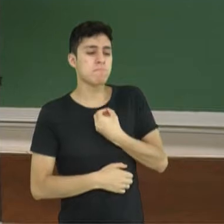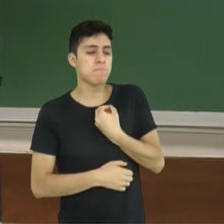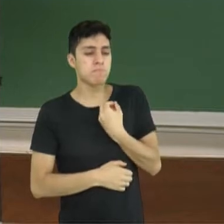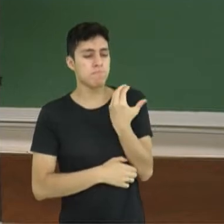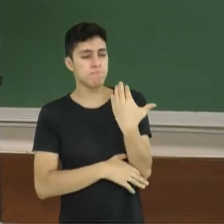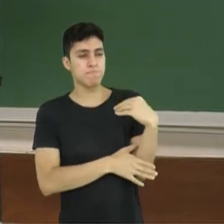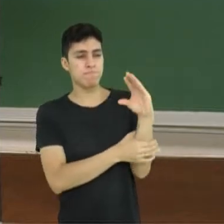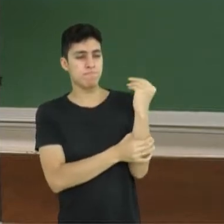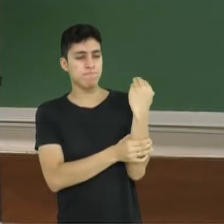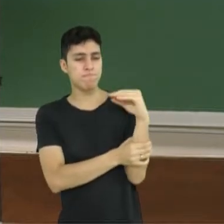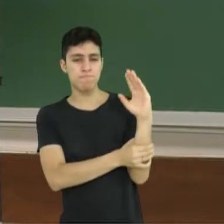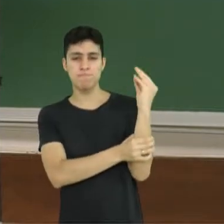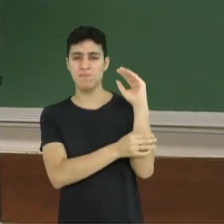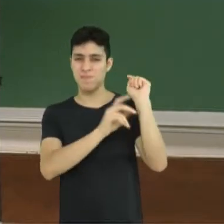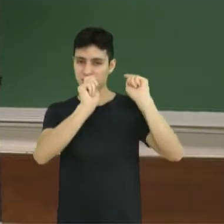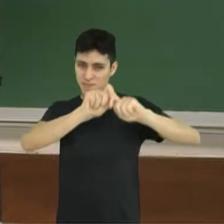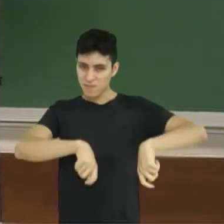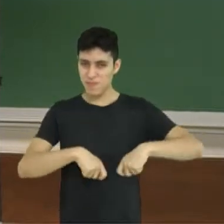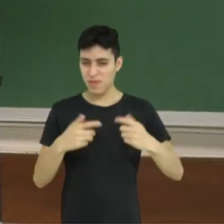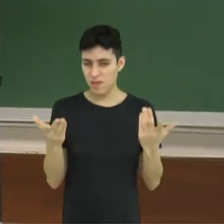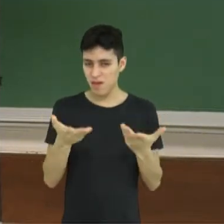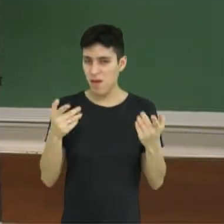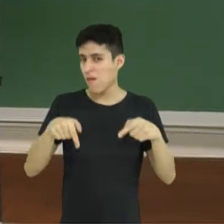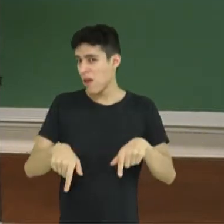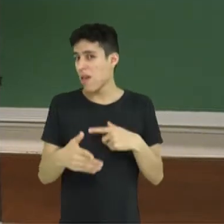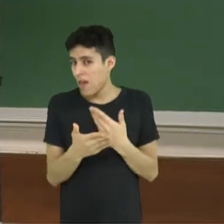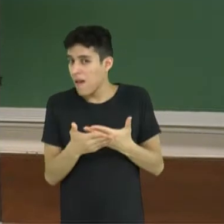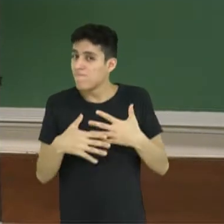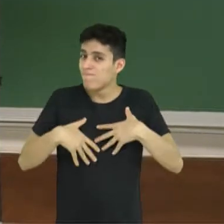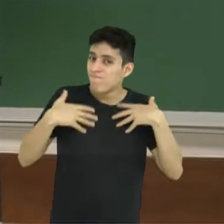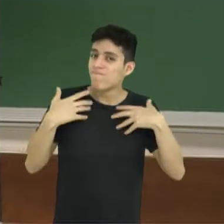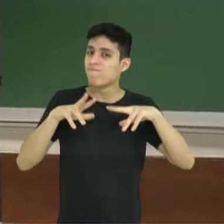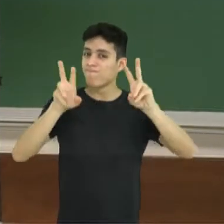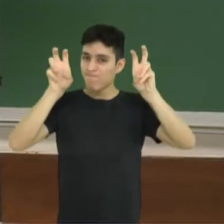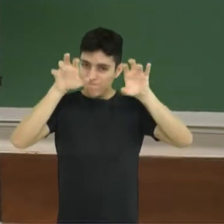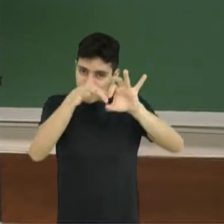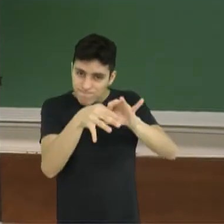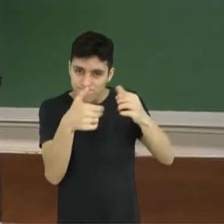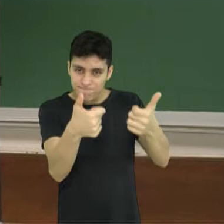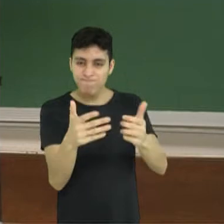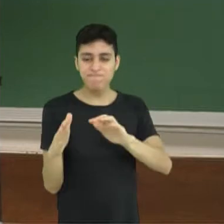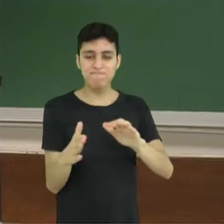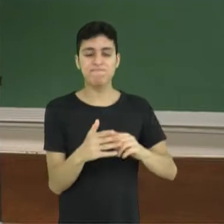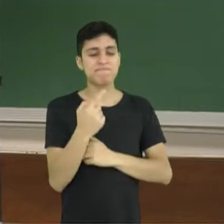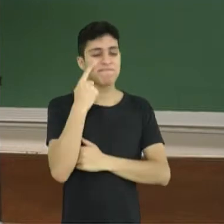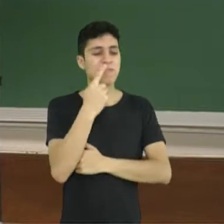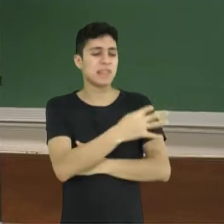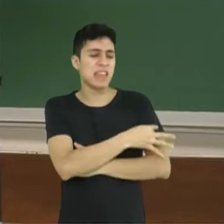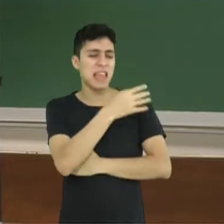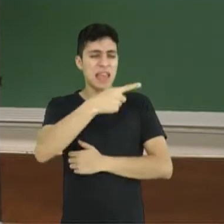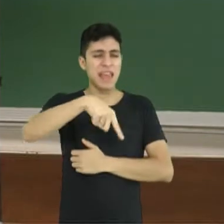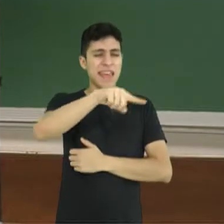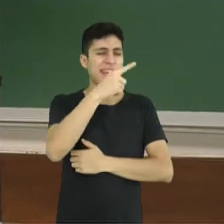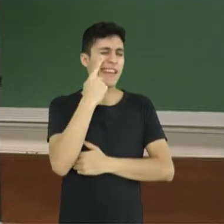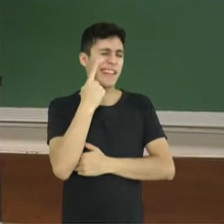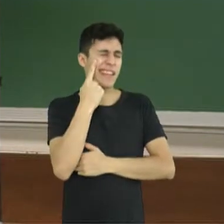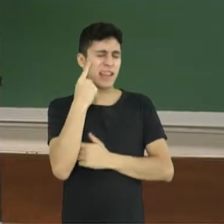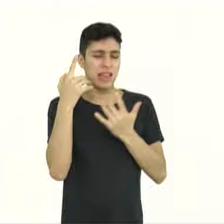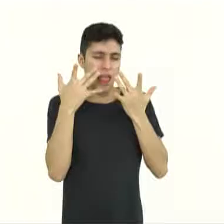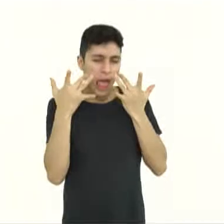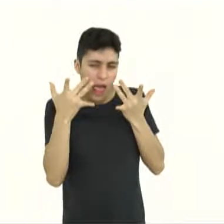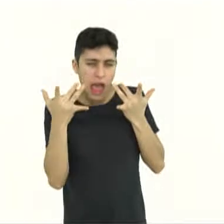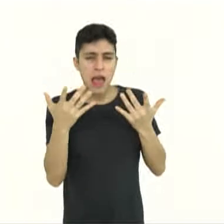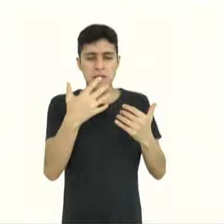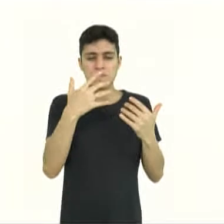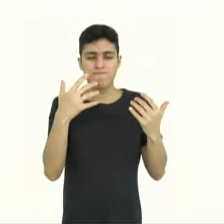Eu gosto muito disso. Hoje a aula é bem animadinha assim. Tá? Então, as técnicas do teatro de animação, que é bacana. Diversos